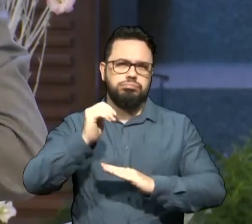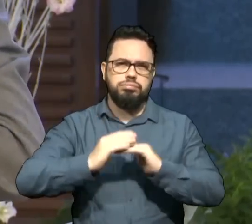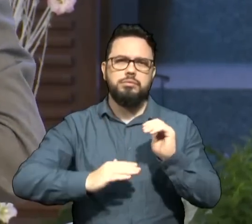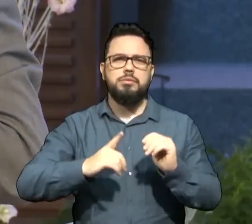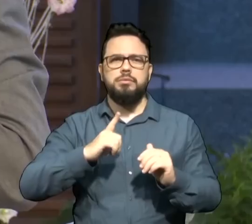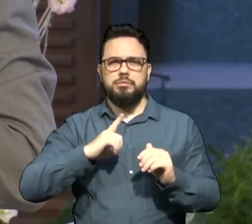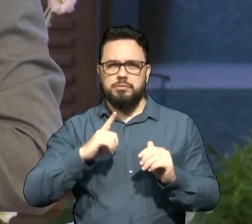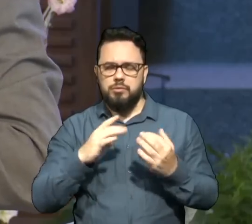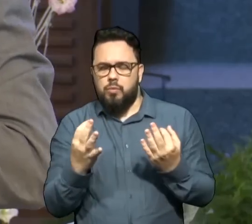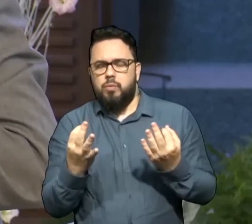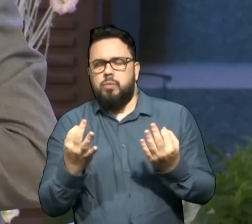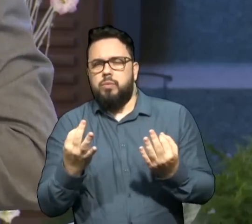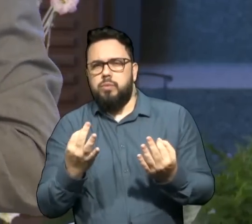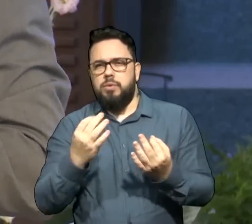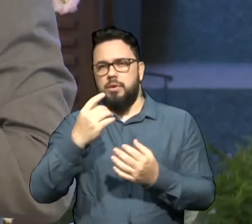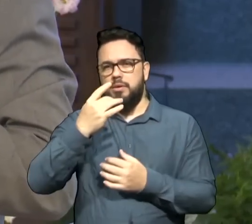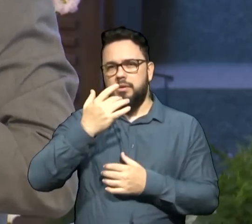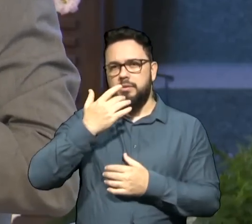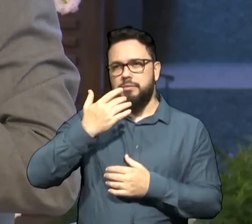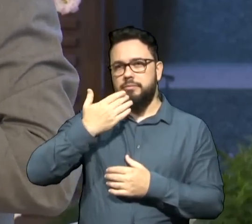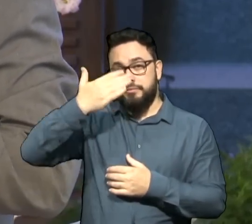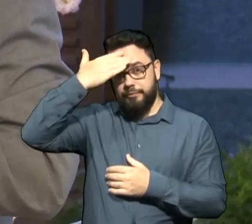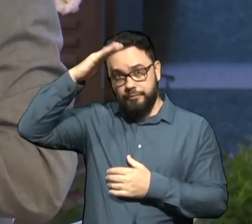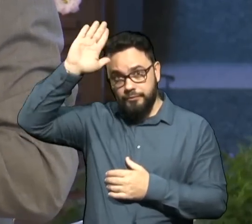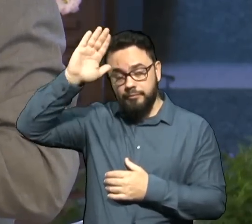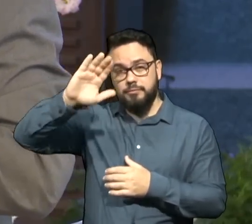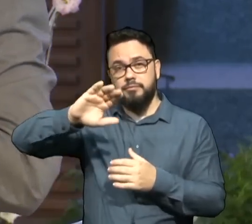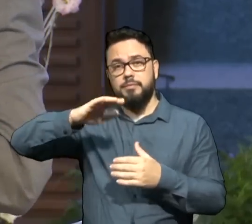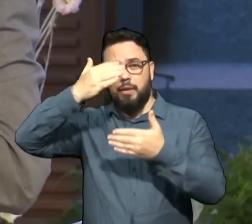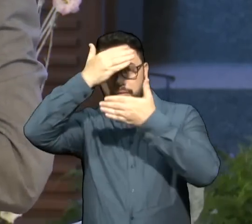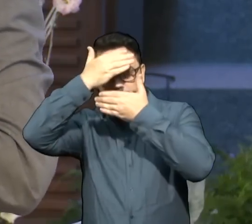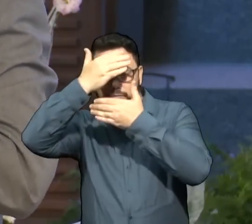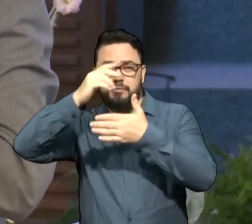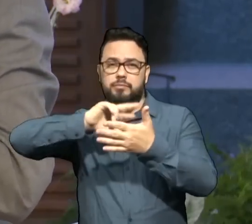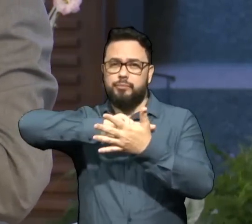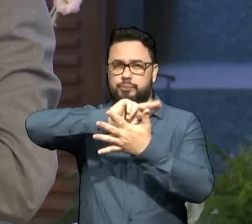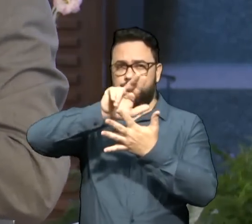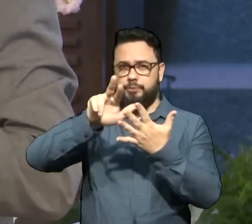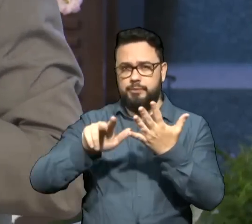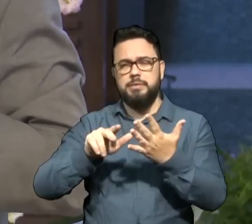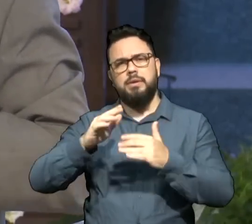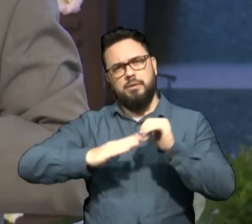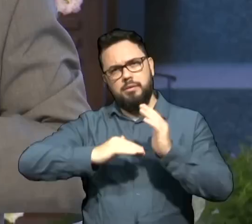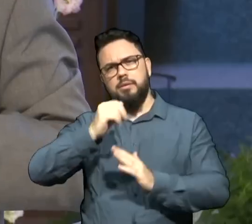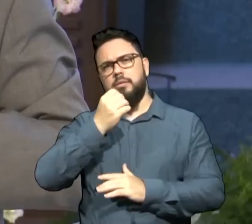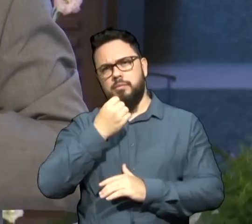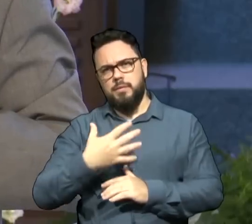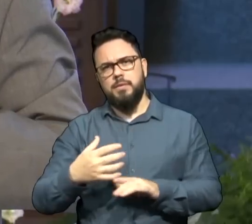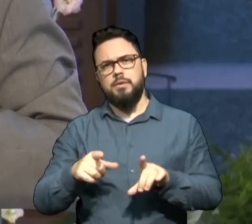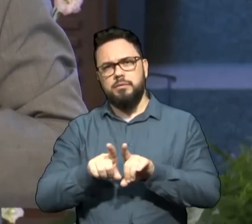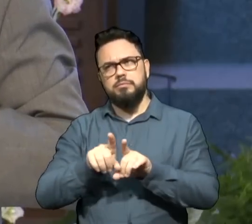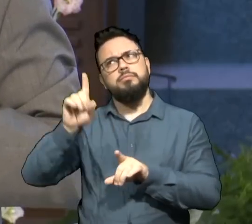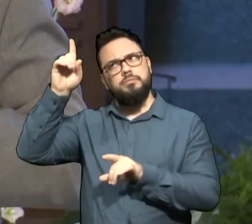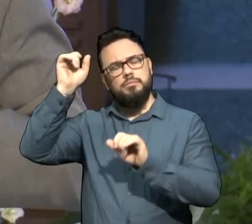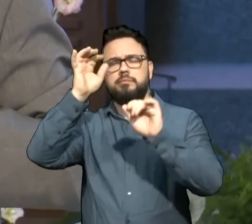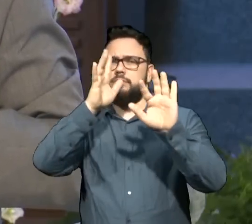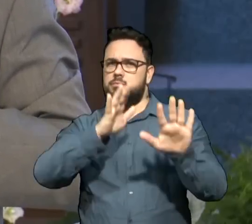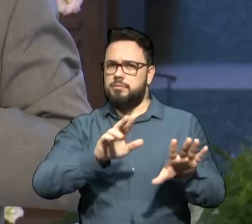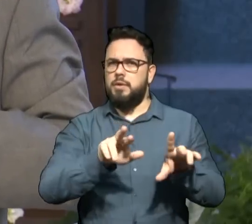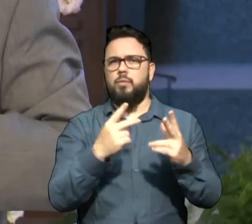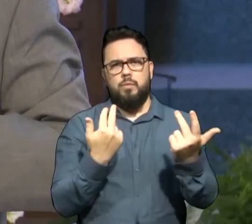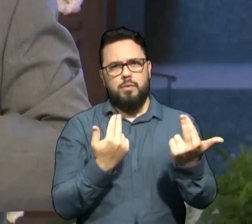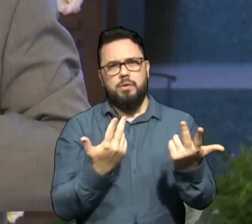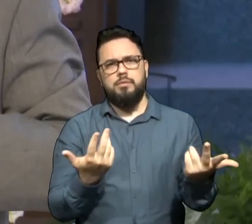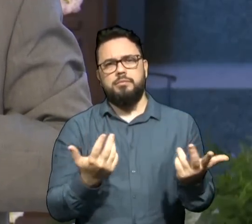budista que é gente boa tem muito muçulmano que é gente boa e a graça de Deus nos está alcançando também tá certo eh